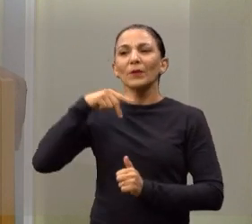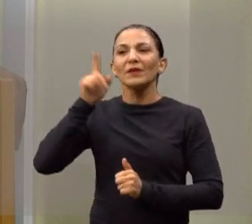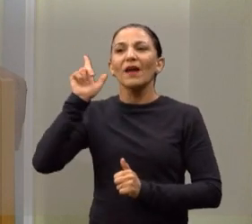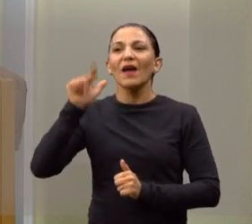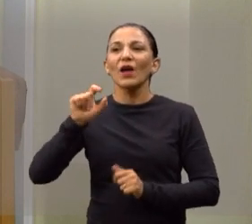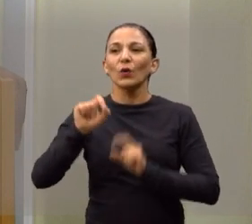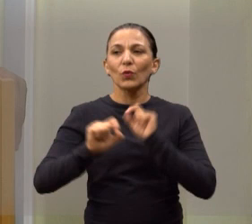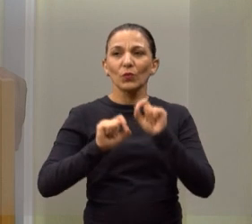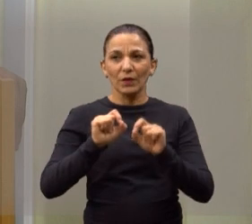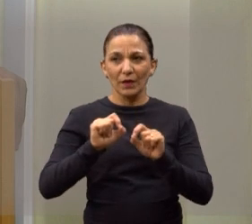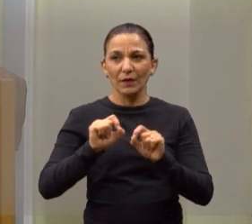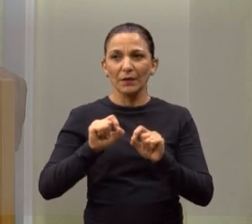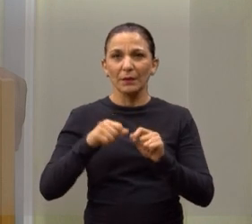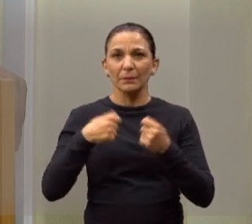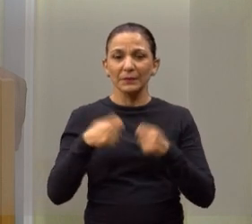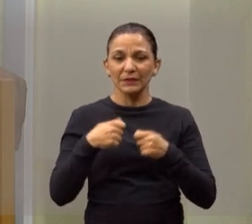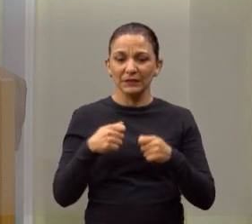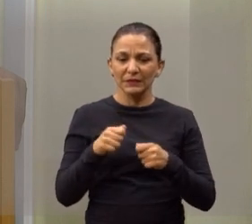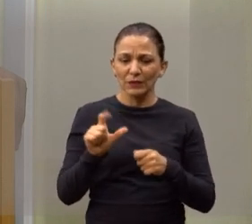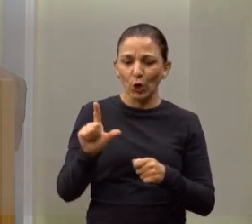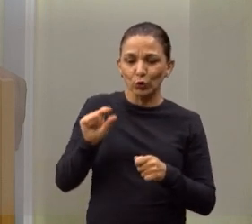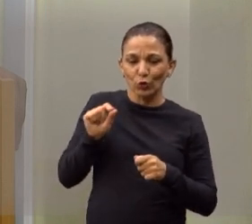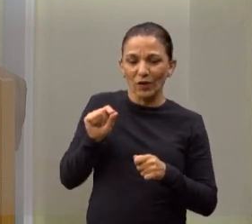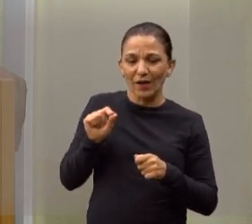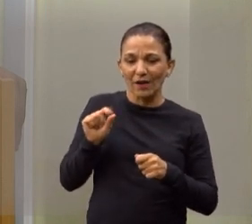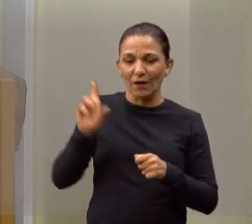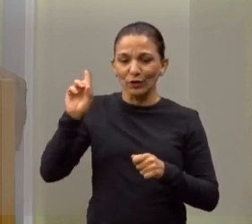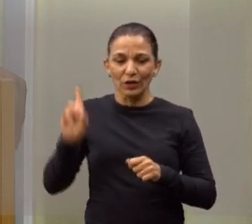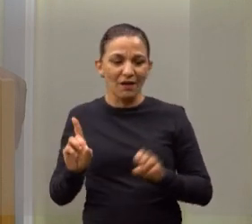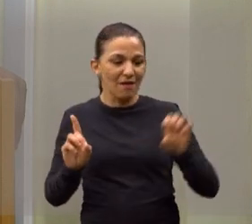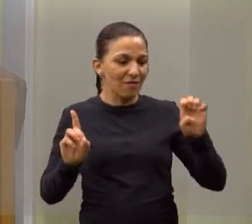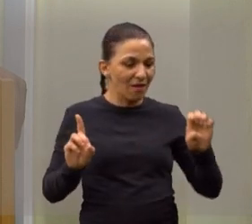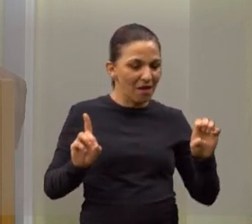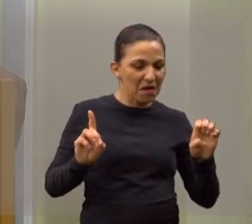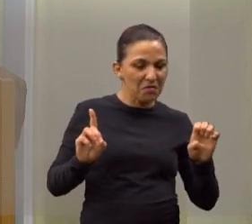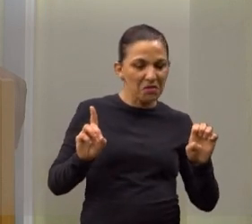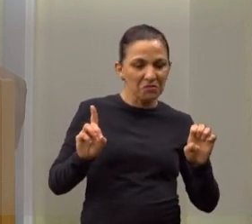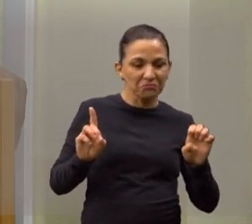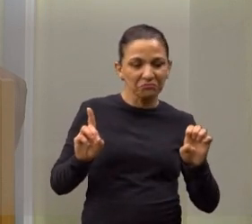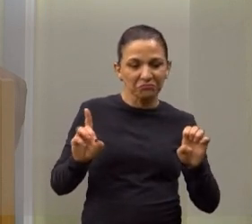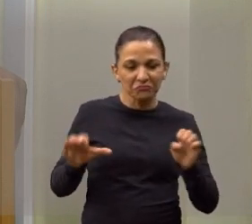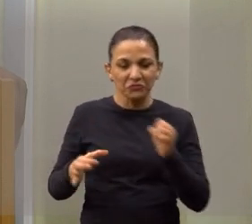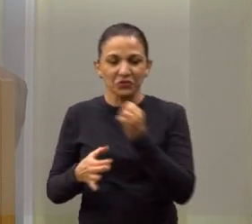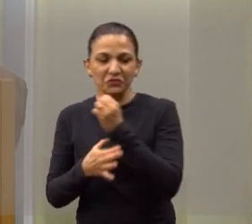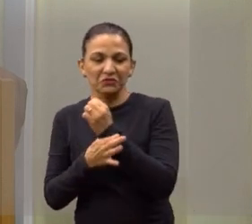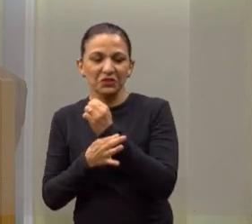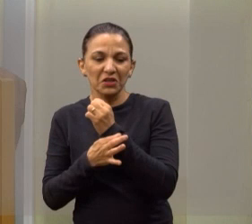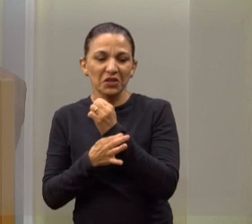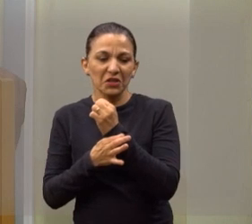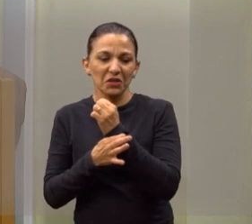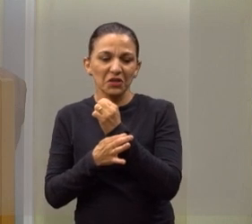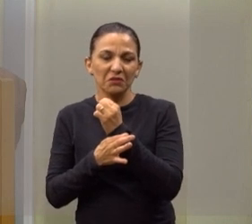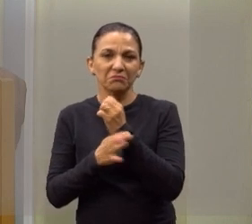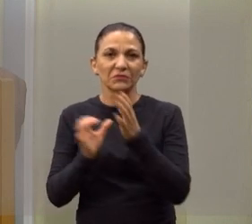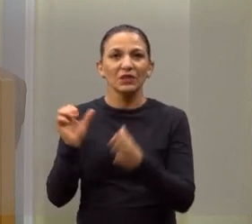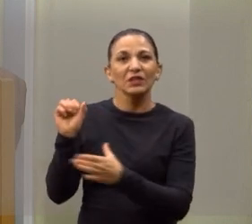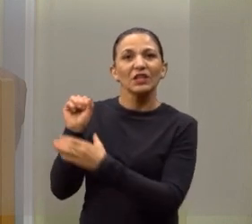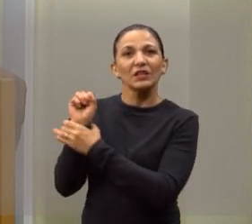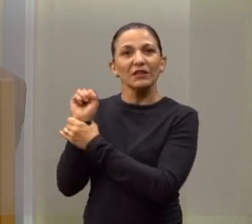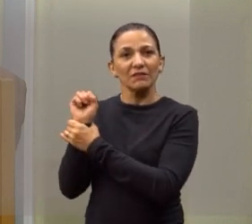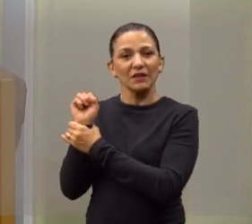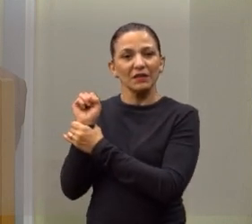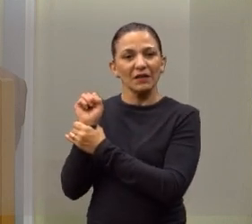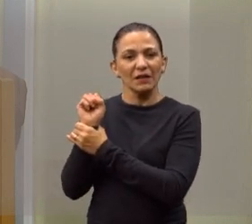a política você tem que ter lado você tem que ter lado você defender teu lado certo passamos